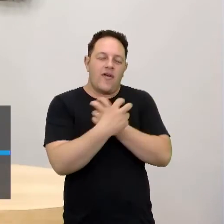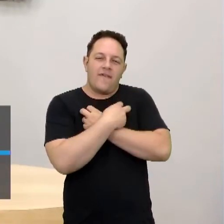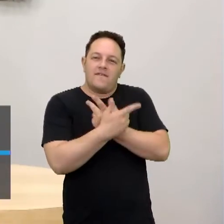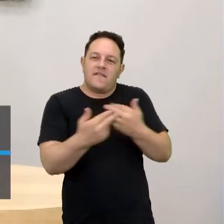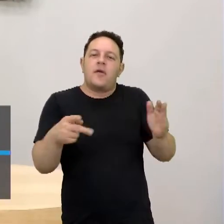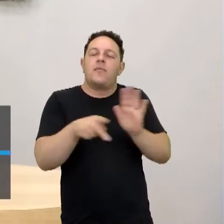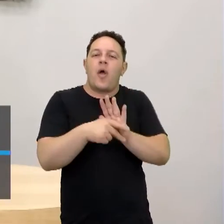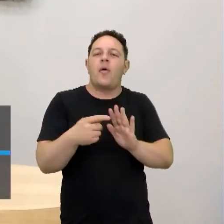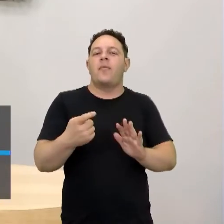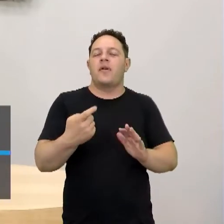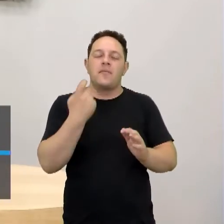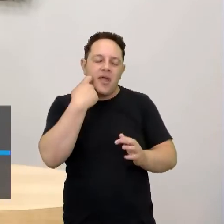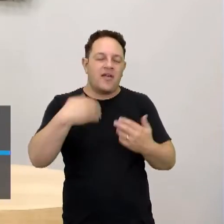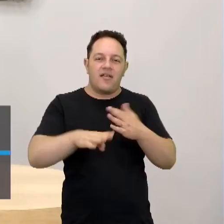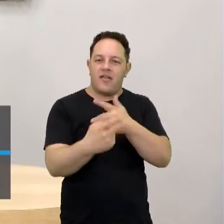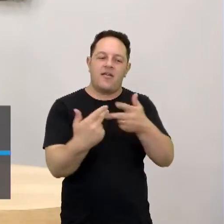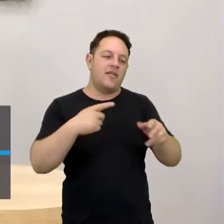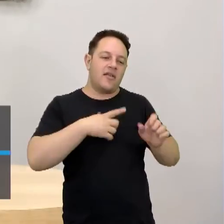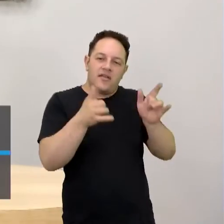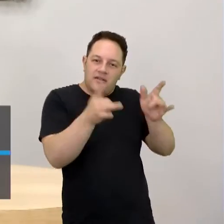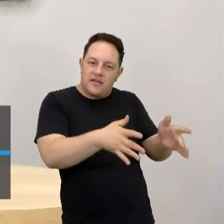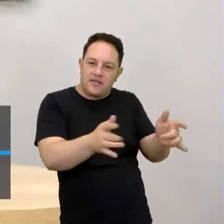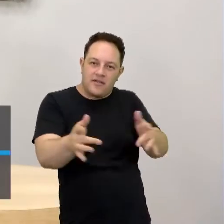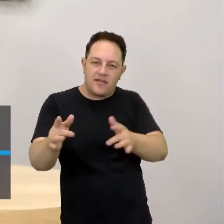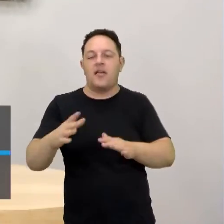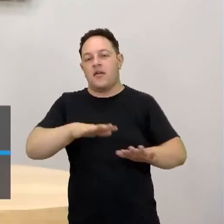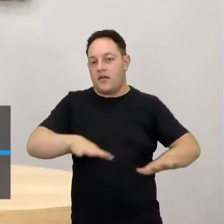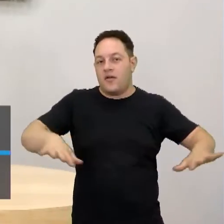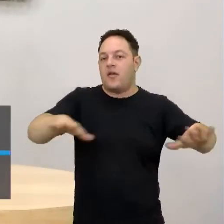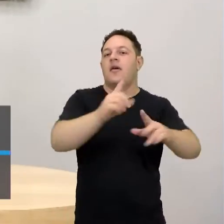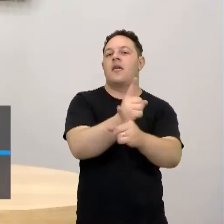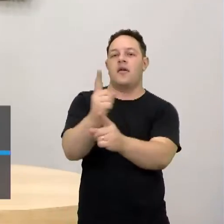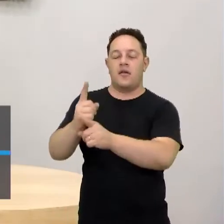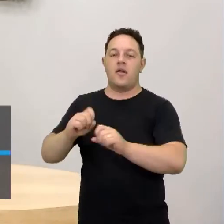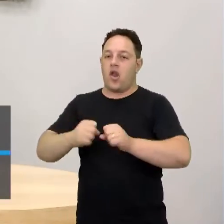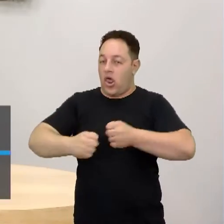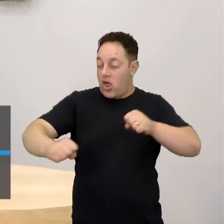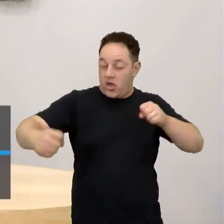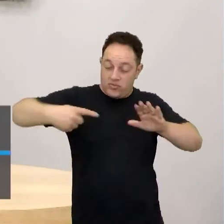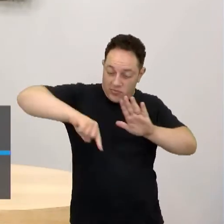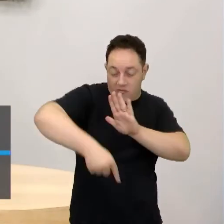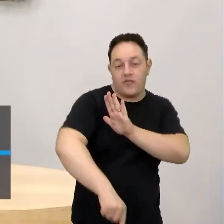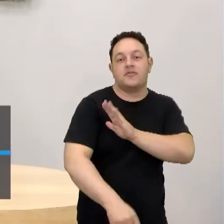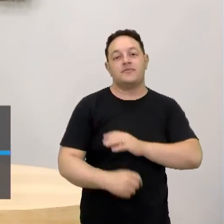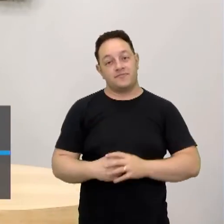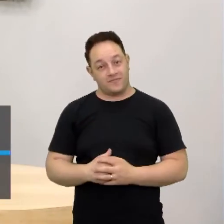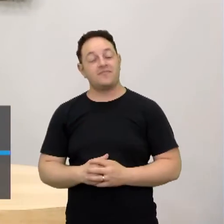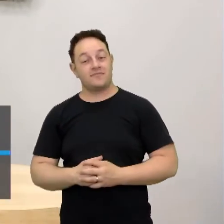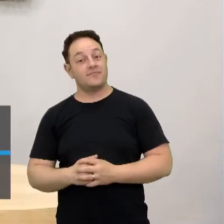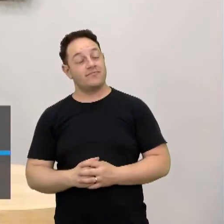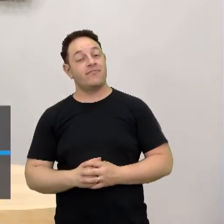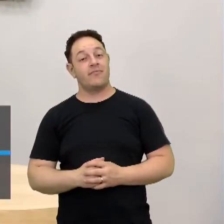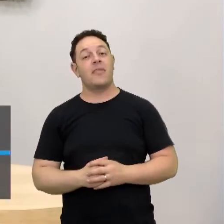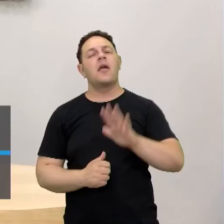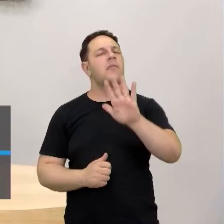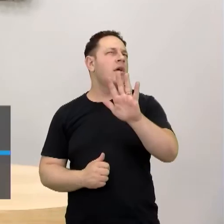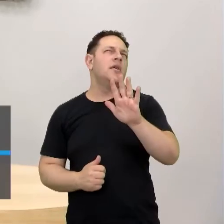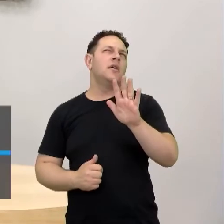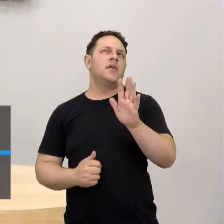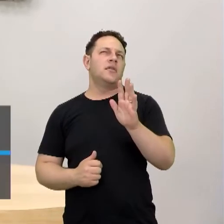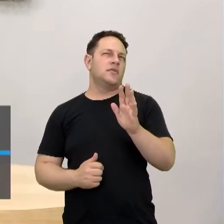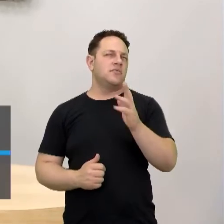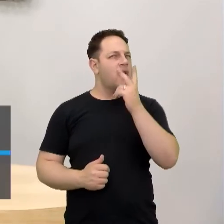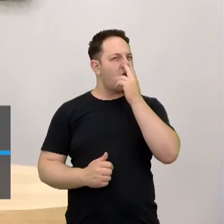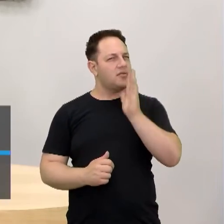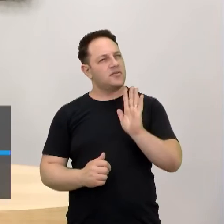marinhas lá localizadas na região aí, tá certo? E aí, só falando, parece que, se eu não me